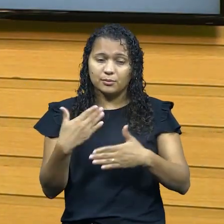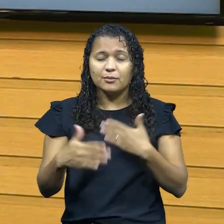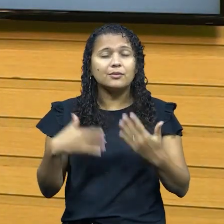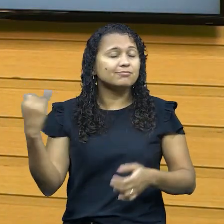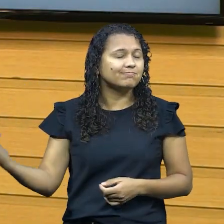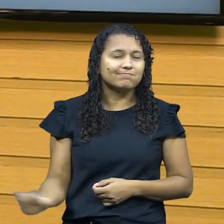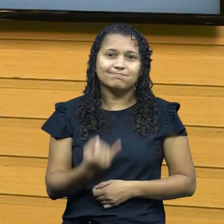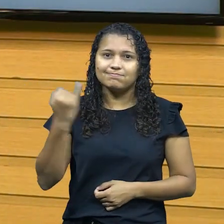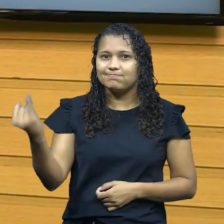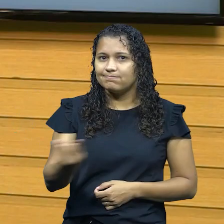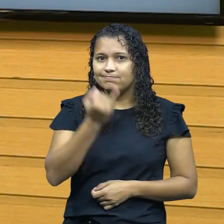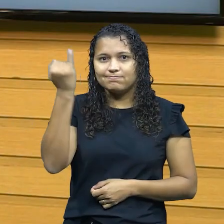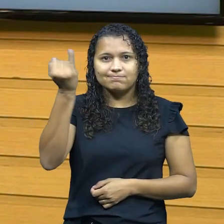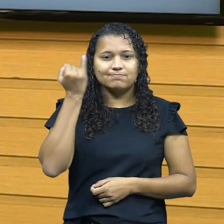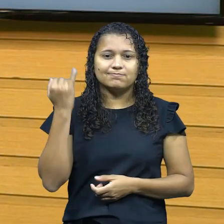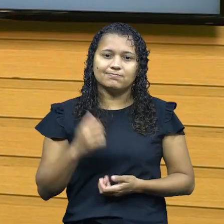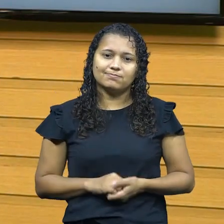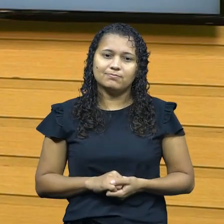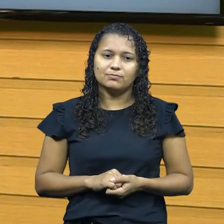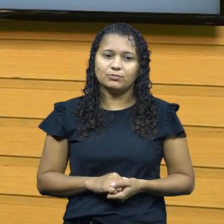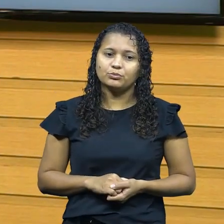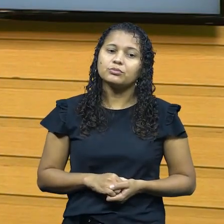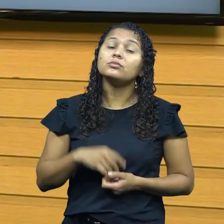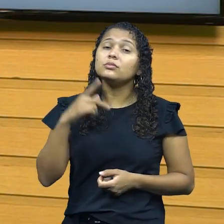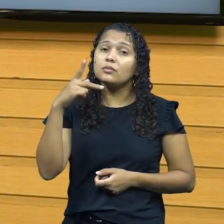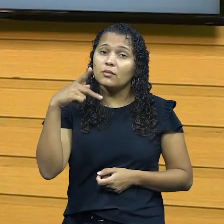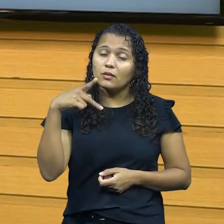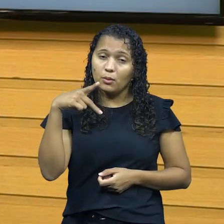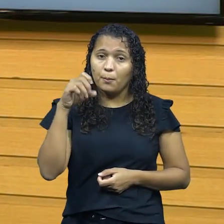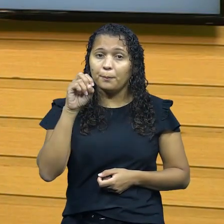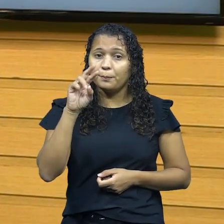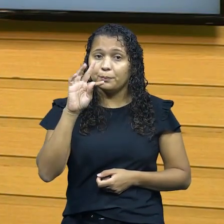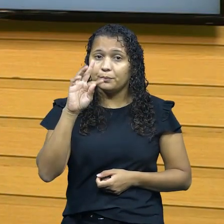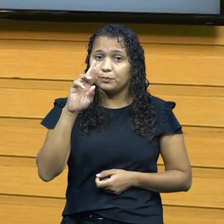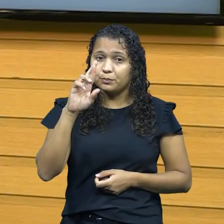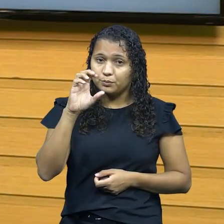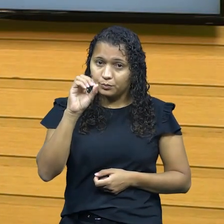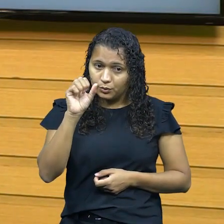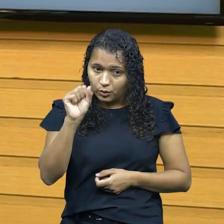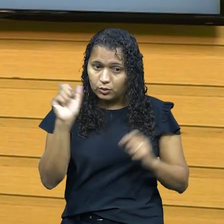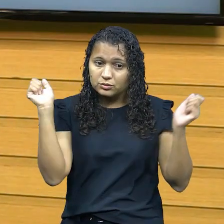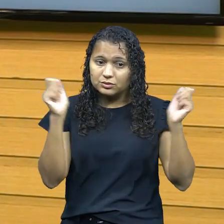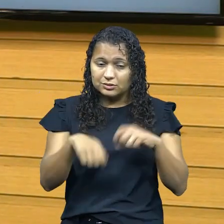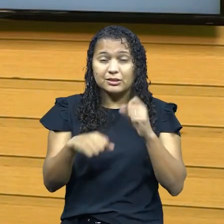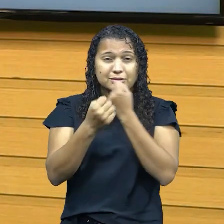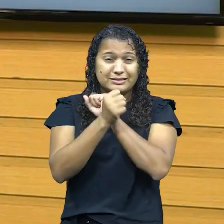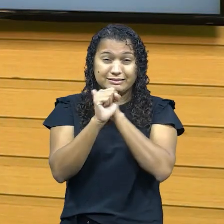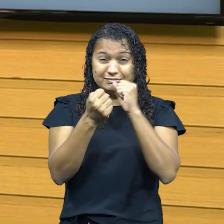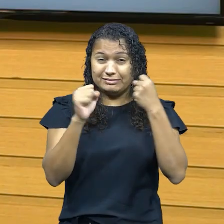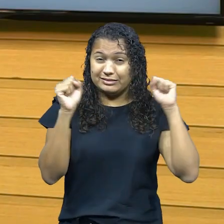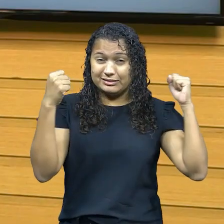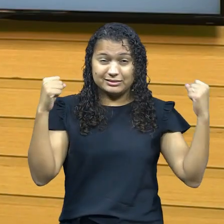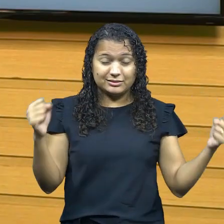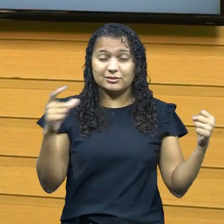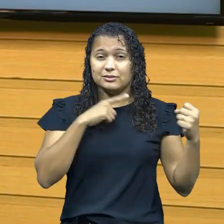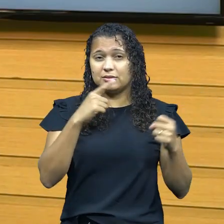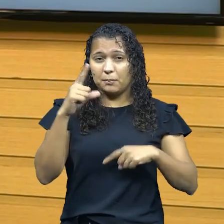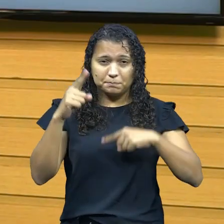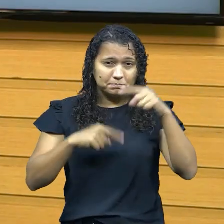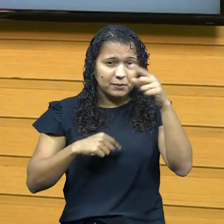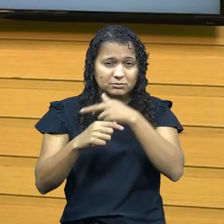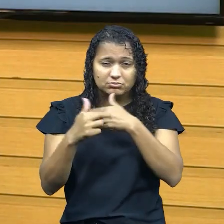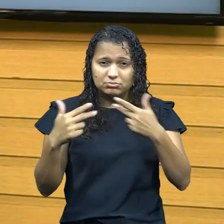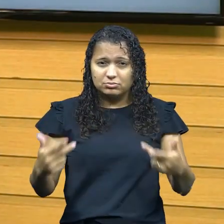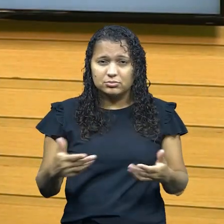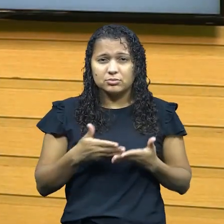portuário. É graças aos portos que nós podemos levar grandes conglomerados de produtos de um